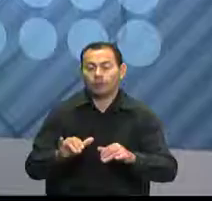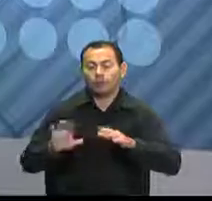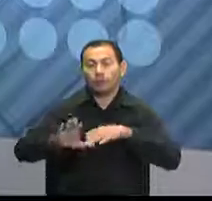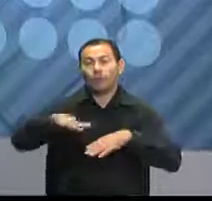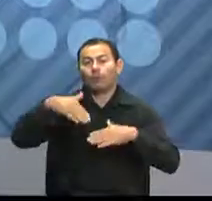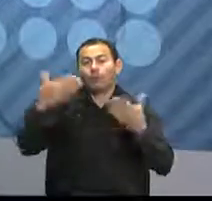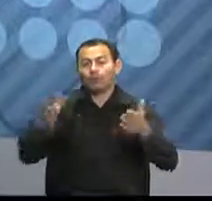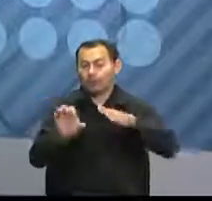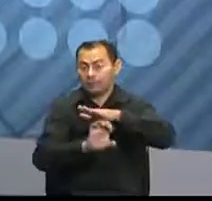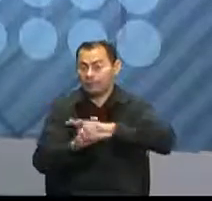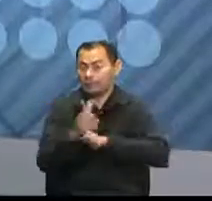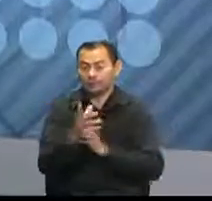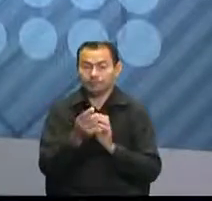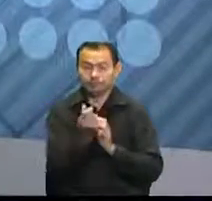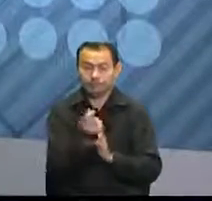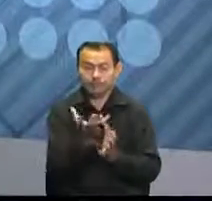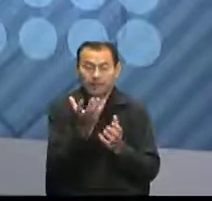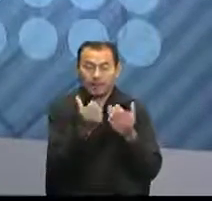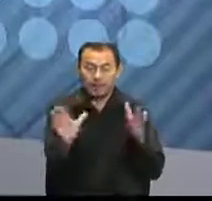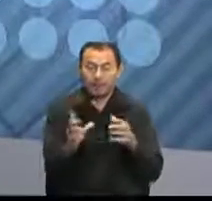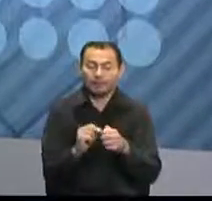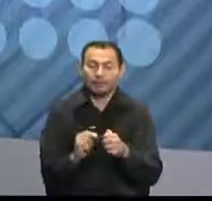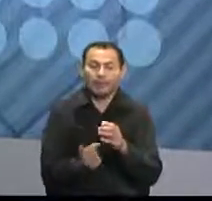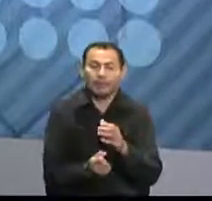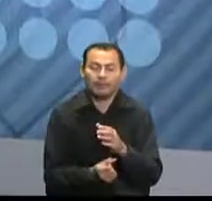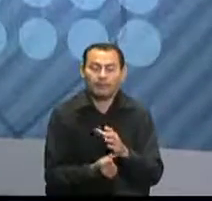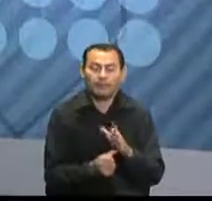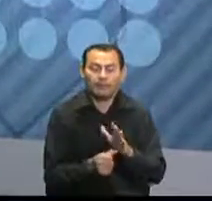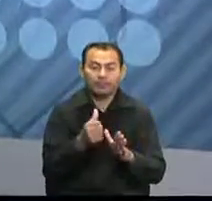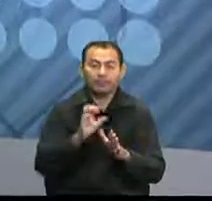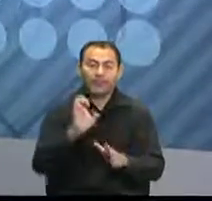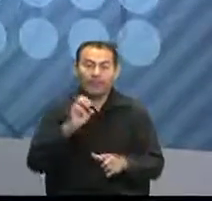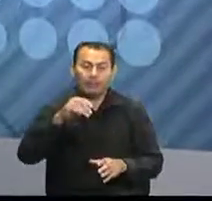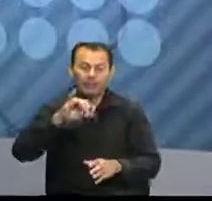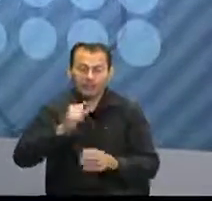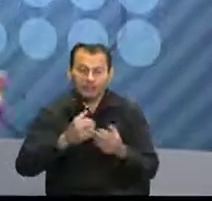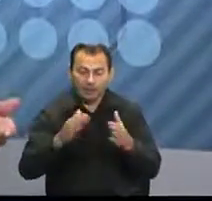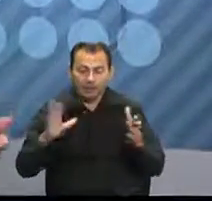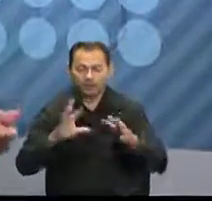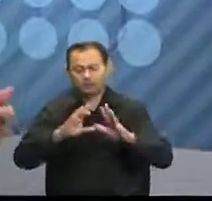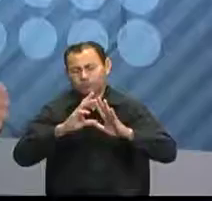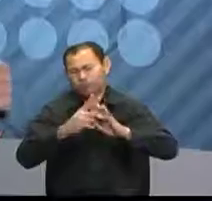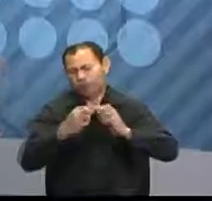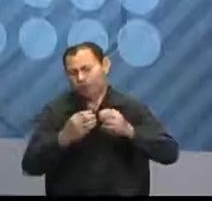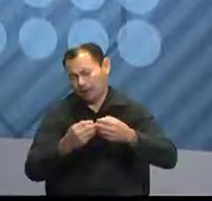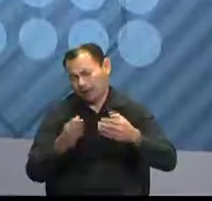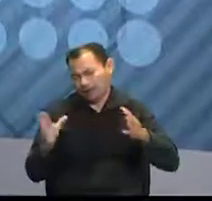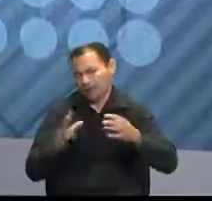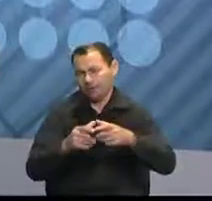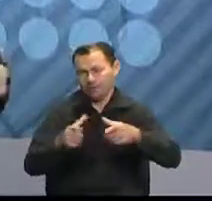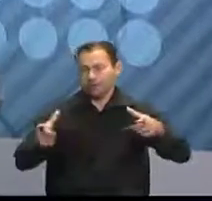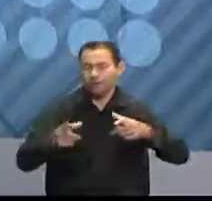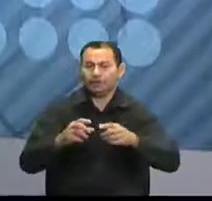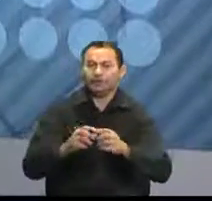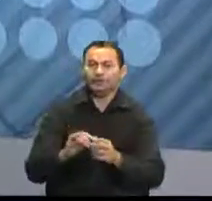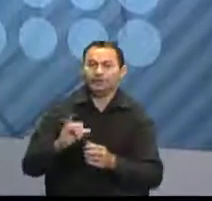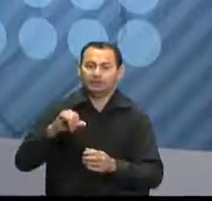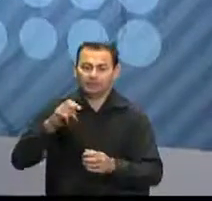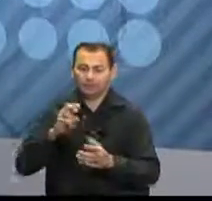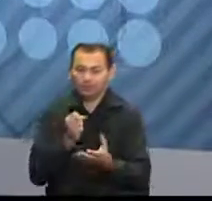empresa ela ainda não têm capital aberto ela vai fazer a primeira emissão ela abrir seu capital por diversos motivos ampliar seus níveis de